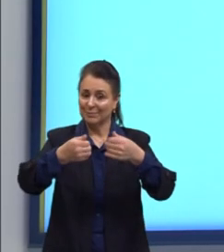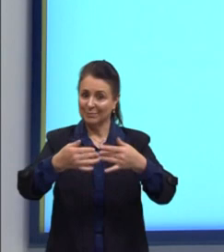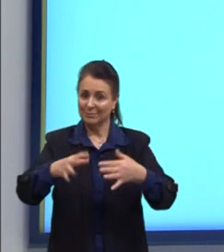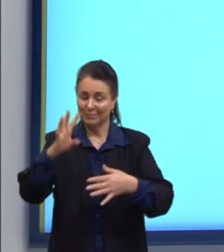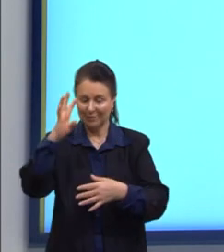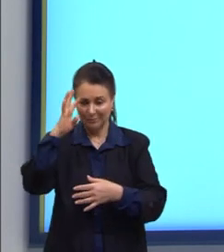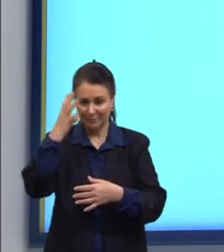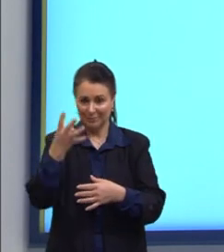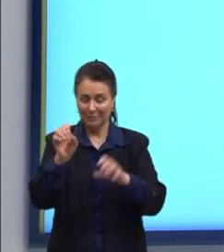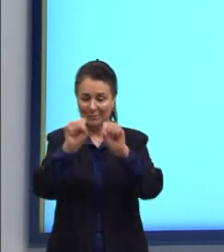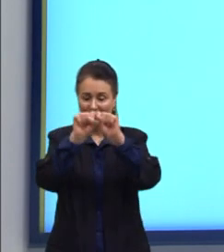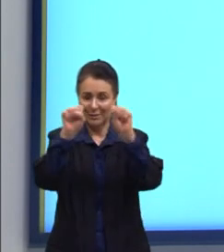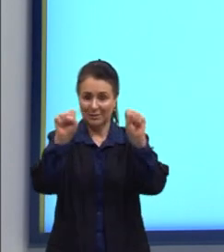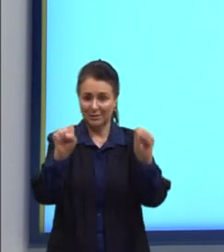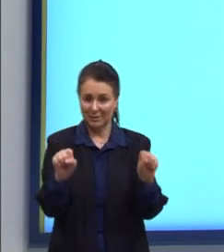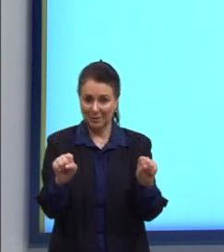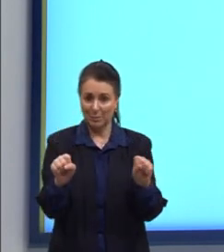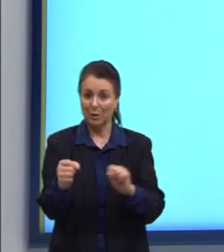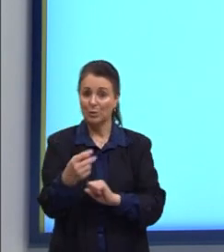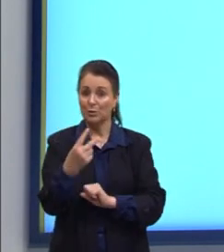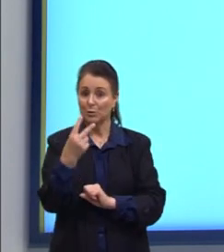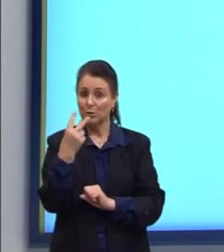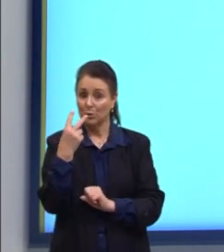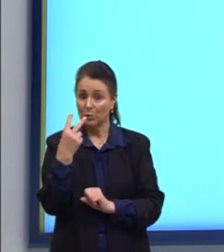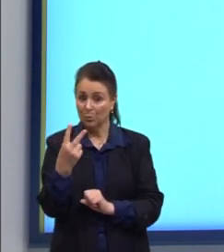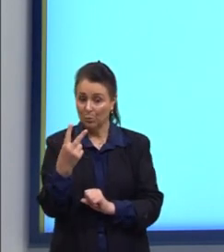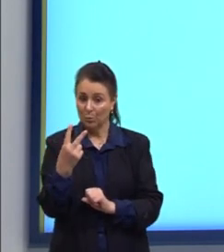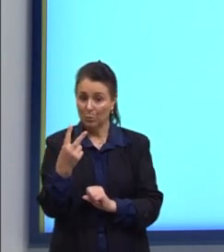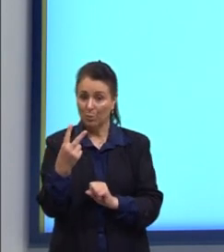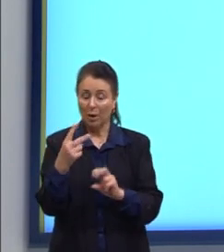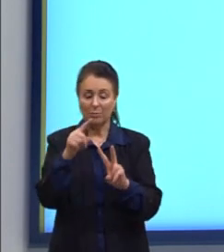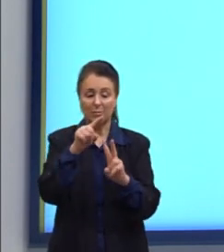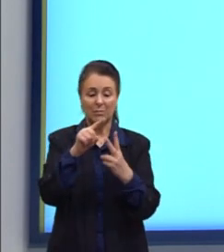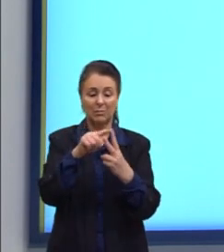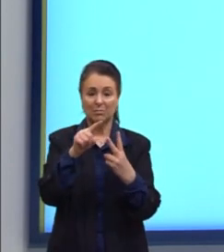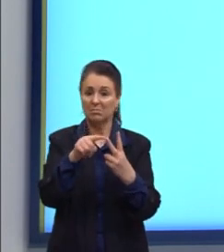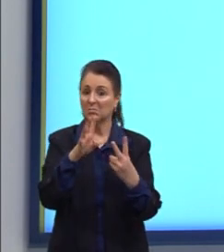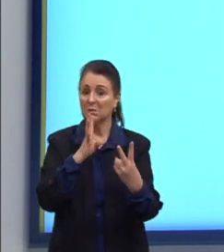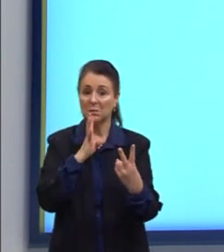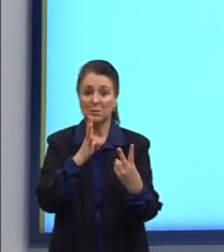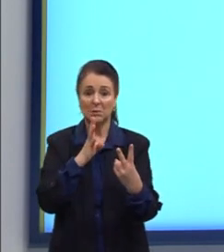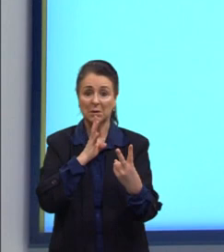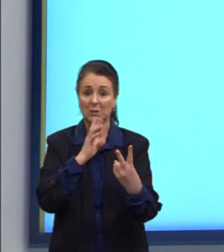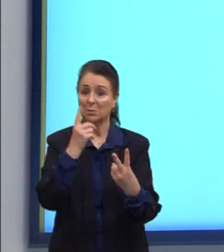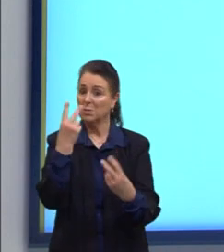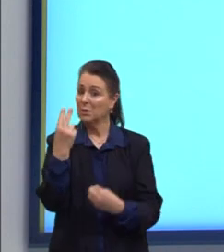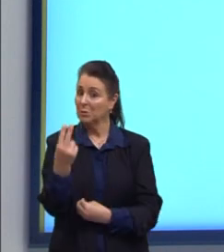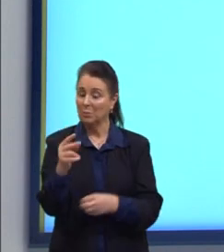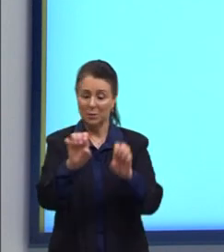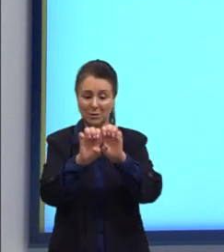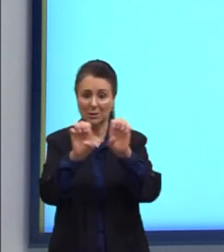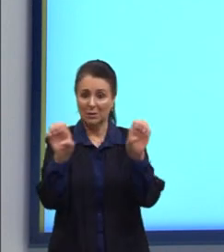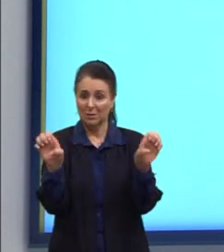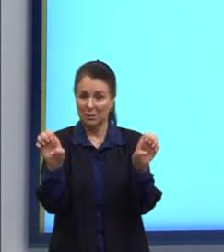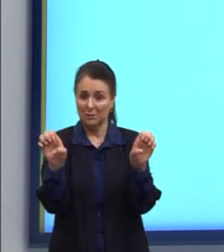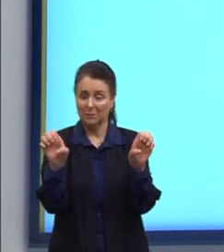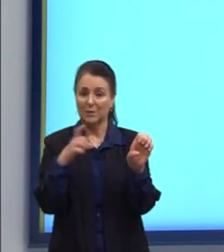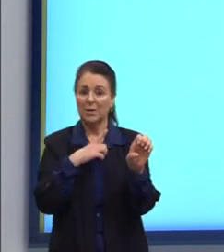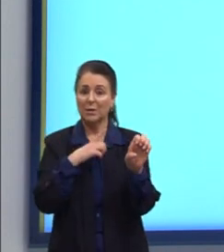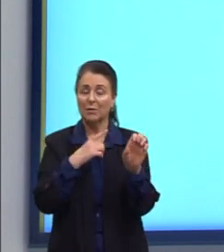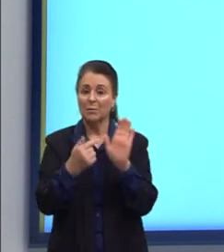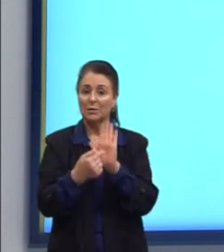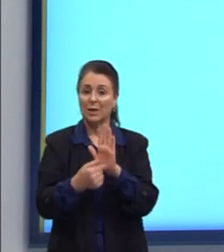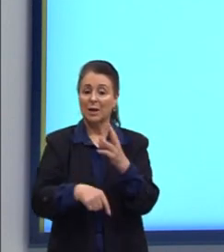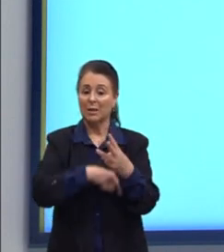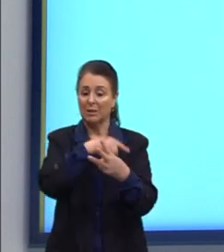resolução de sistemas de duas incógnitas e duas equações E para isso eu vou trazer para vocês três